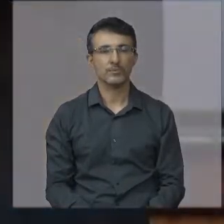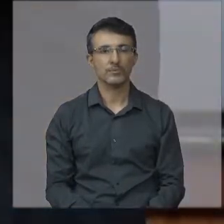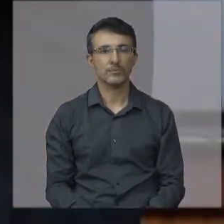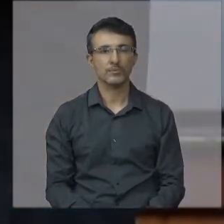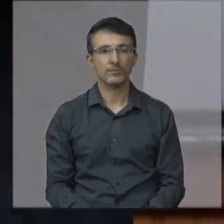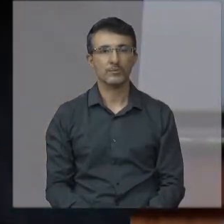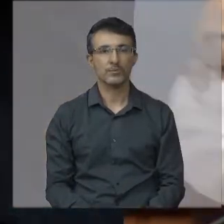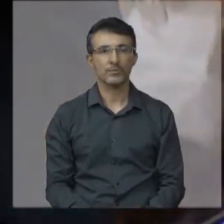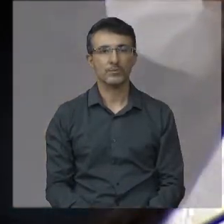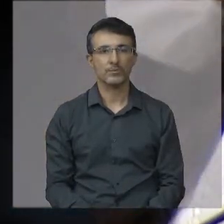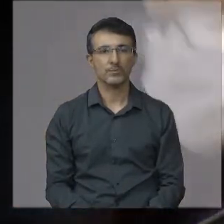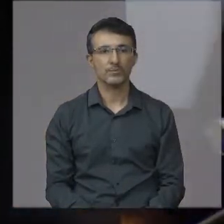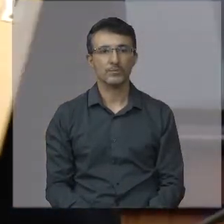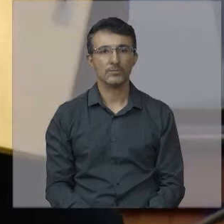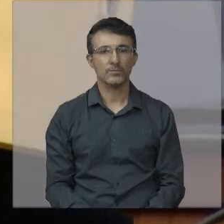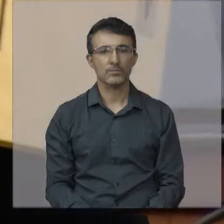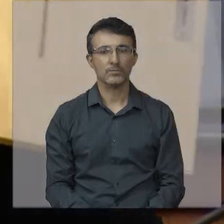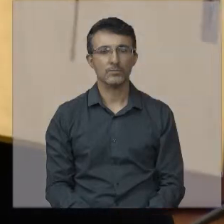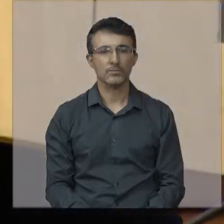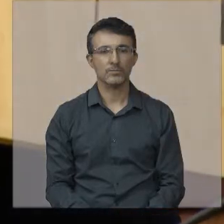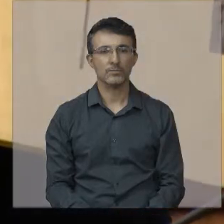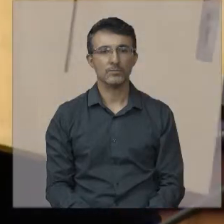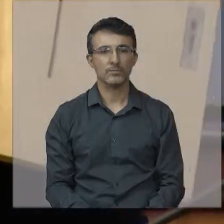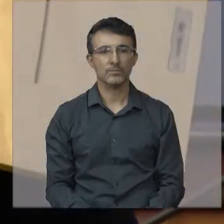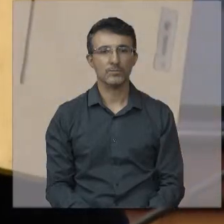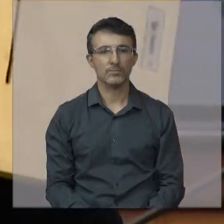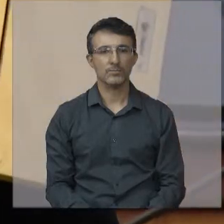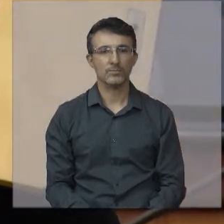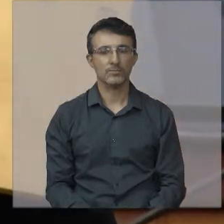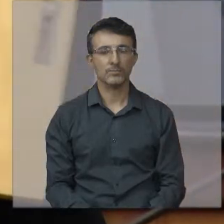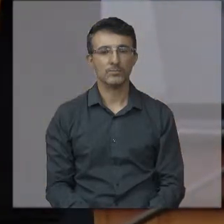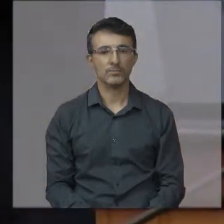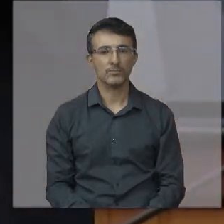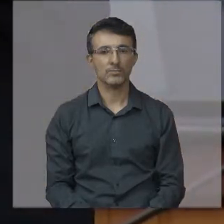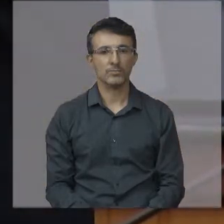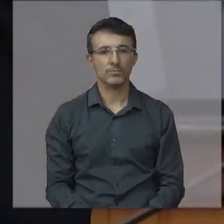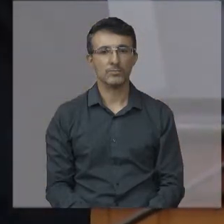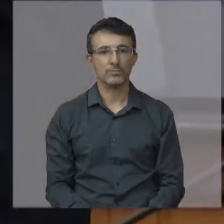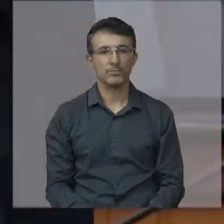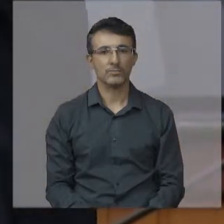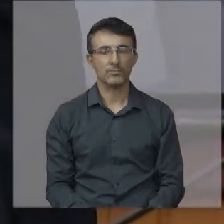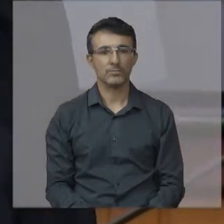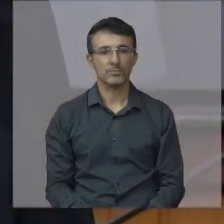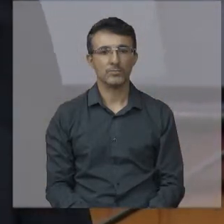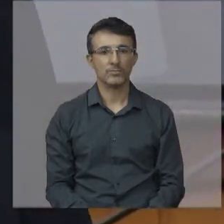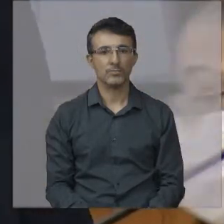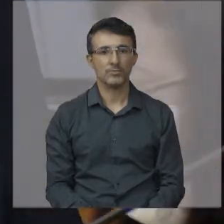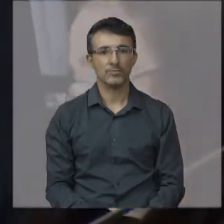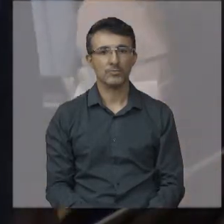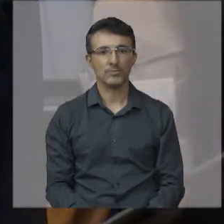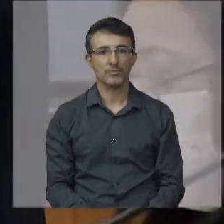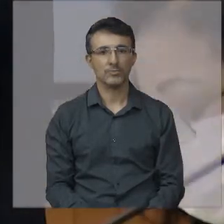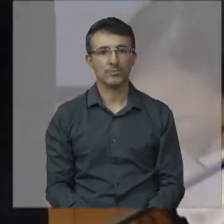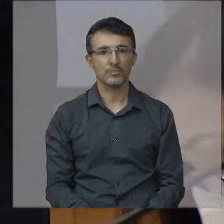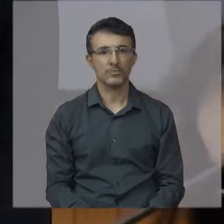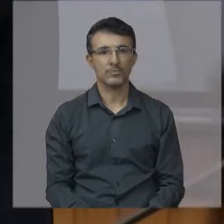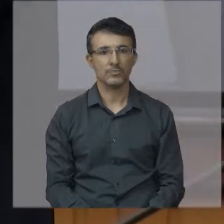Vai chamar os vereadores para virem votar. Não, mas eu que levo. Ah, não. Tá, eu vou entregar.